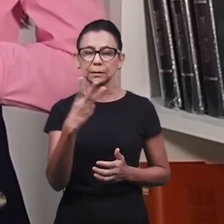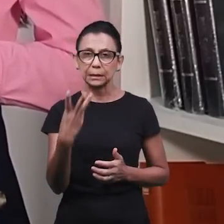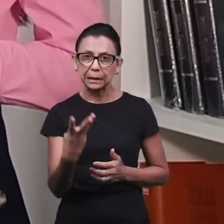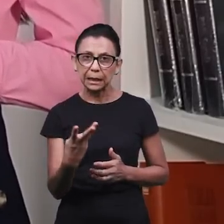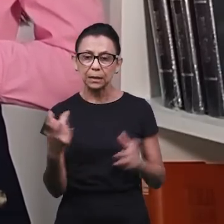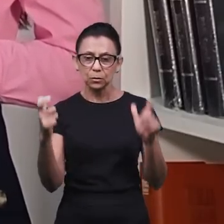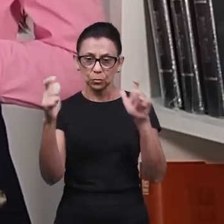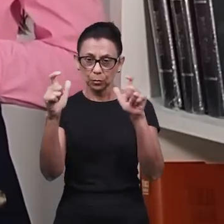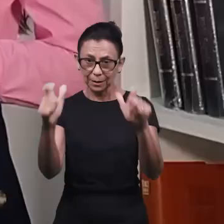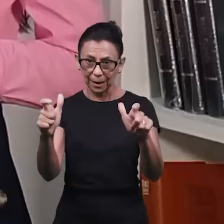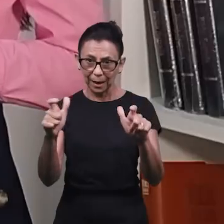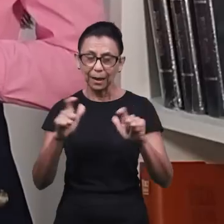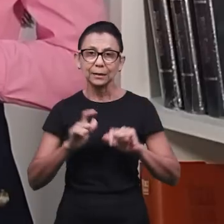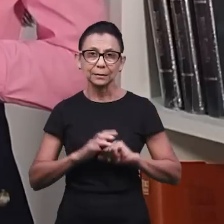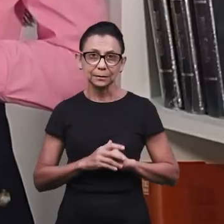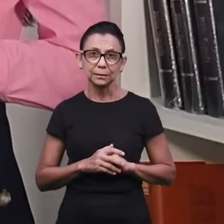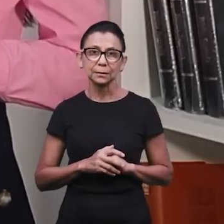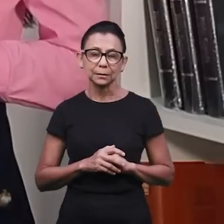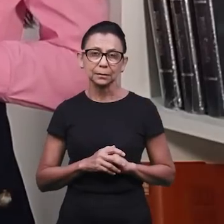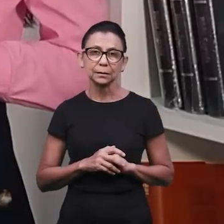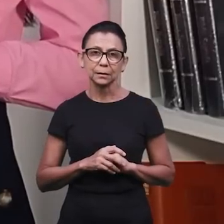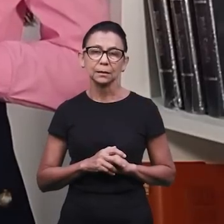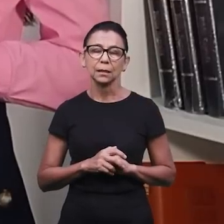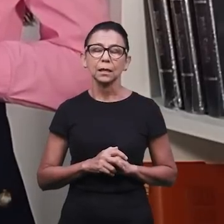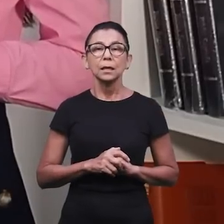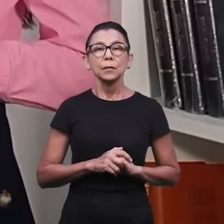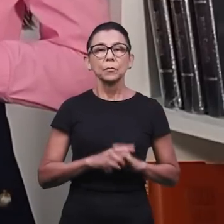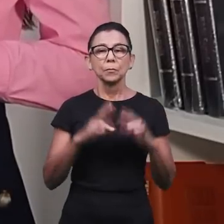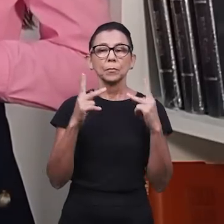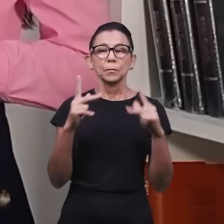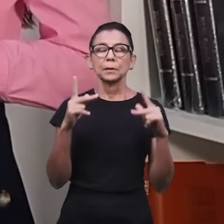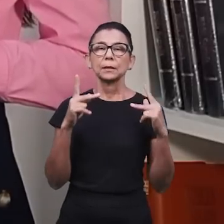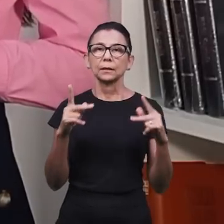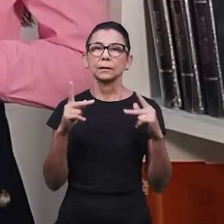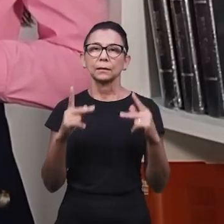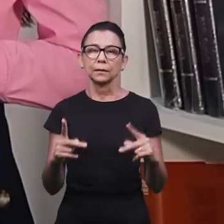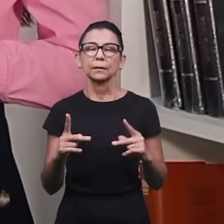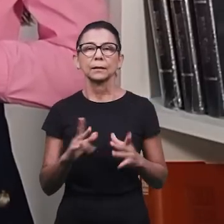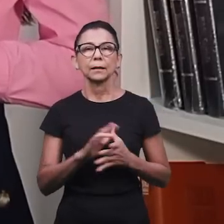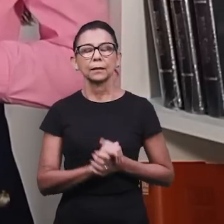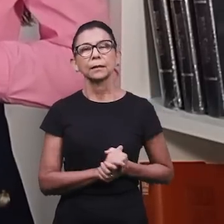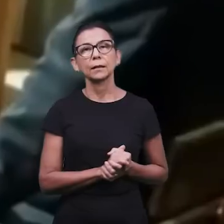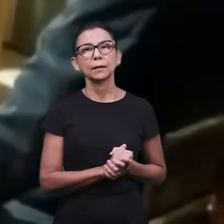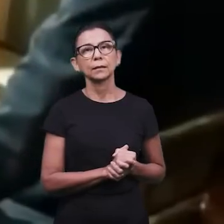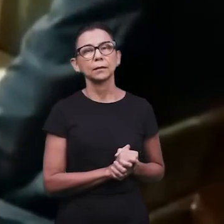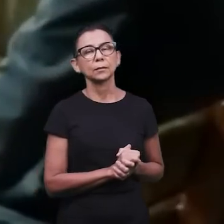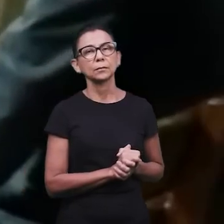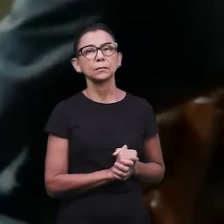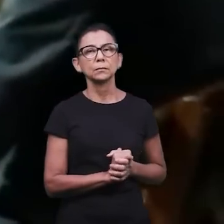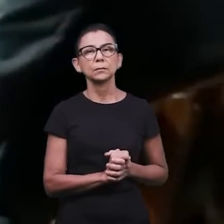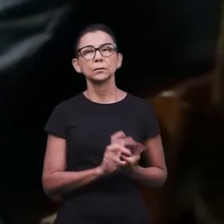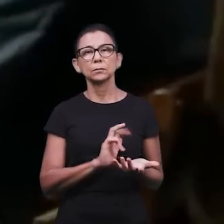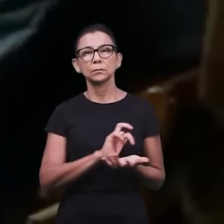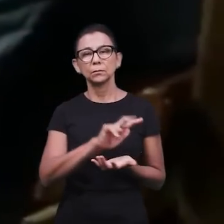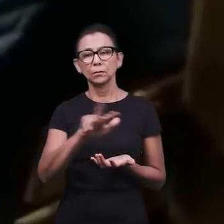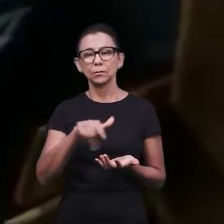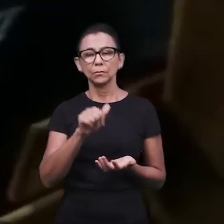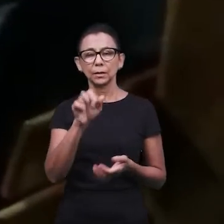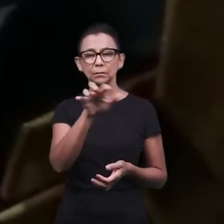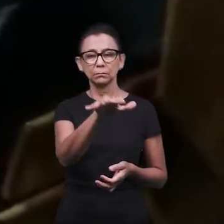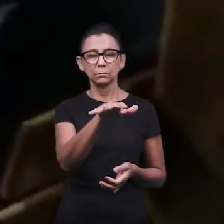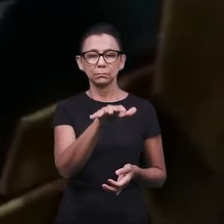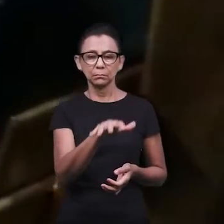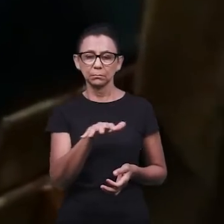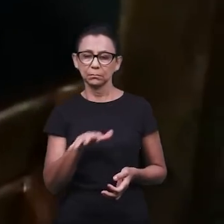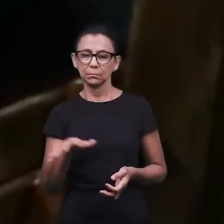em Anitápolis, que fica a 70 quilômetros da primeira igreja, outro é Rancho de Itágua, em Angelina, que fica a 50